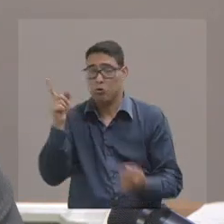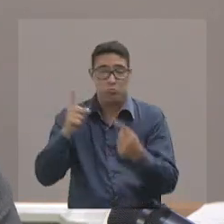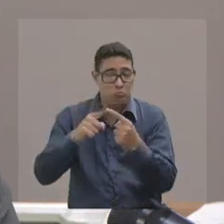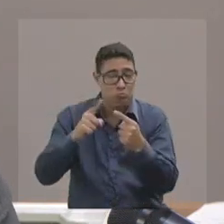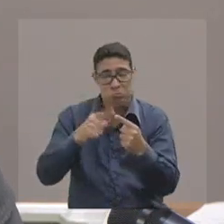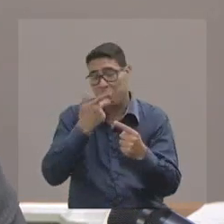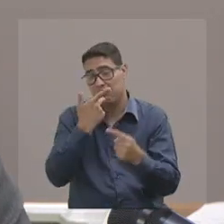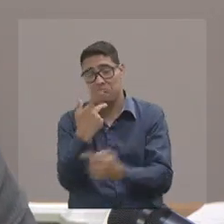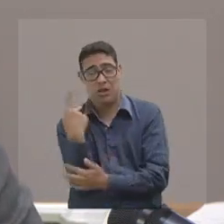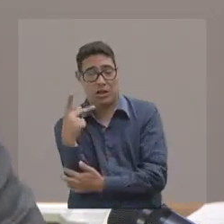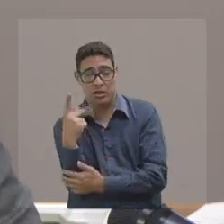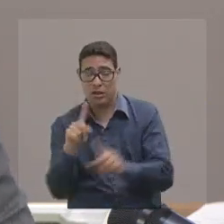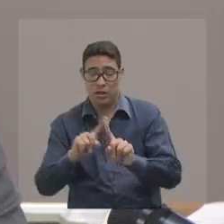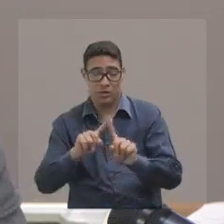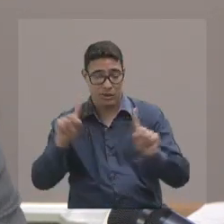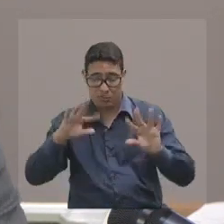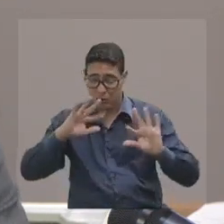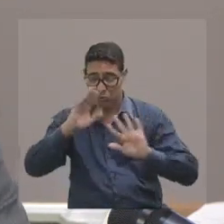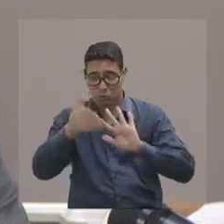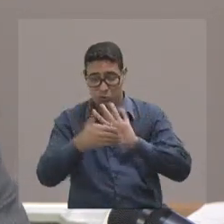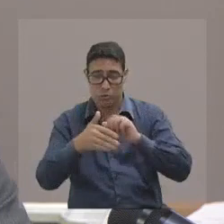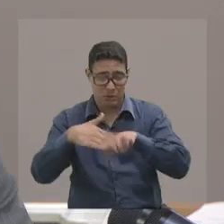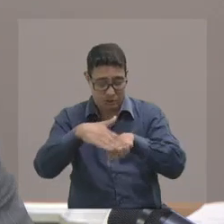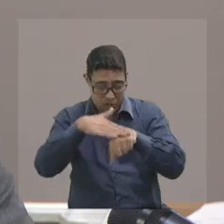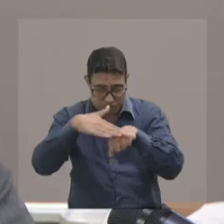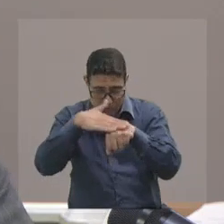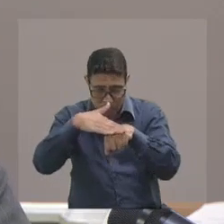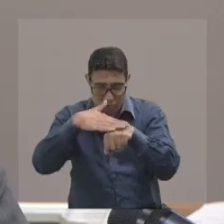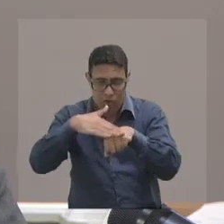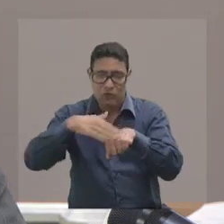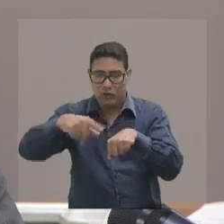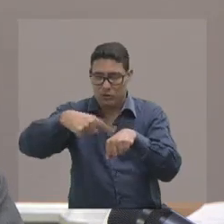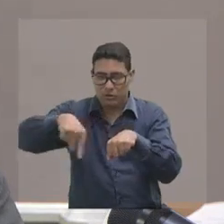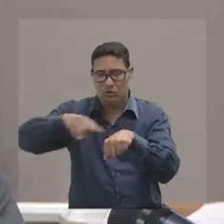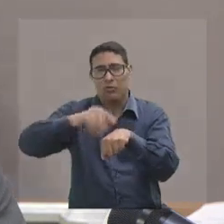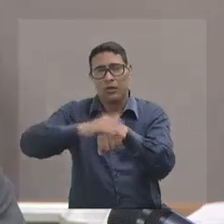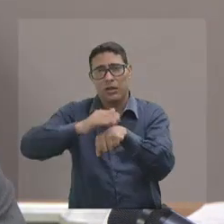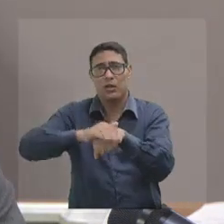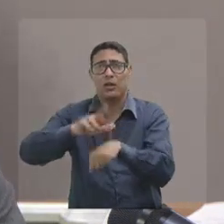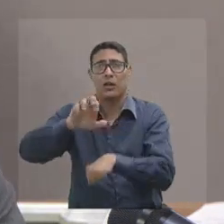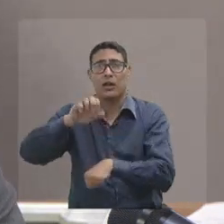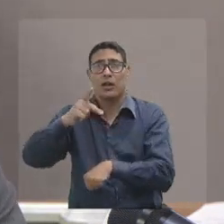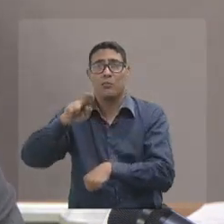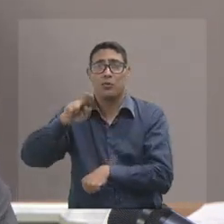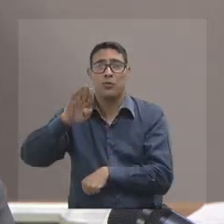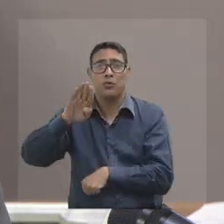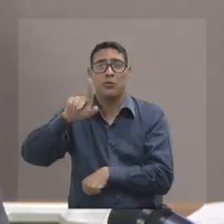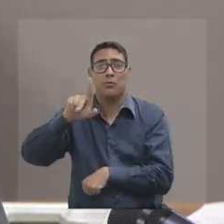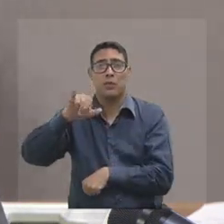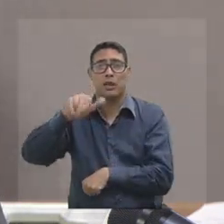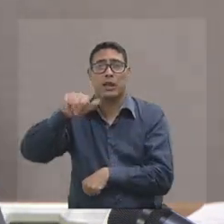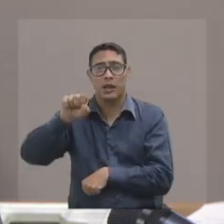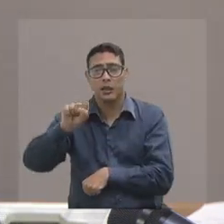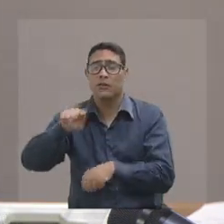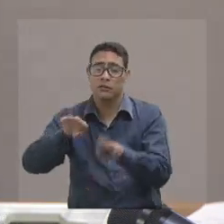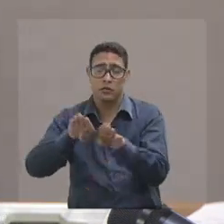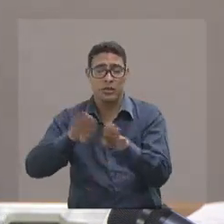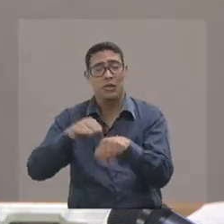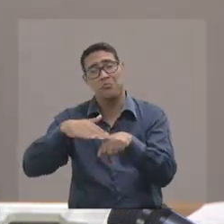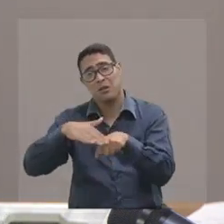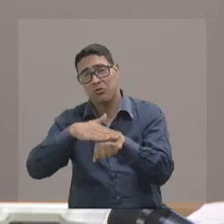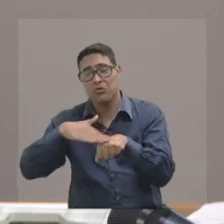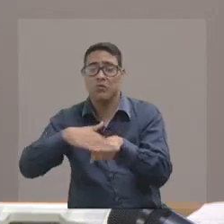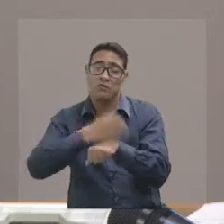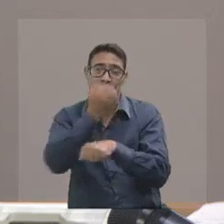minhas tratativas todas as minhas conversas foram conversas além de republicanas conversas muito sadias eu acho que é antes de a gente